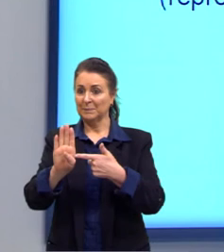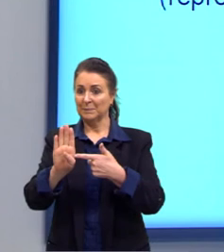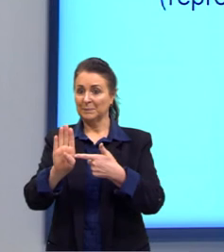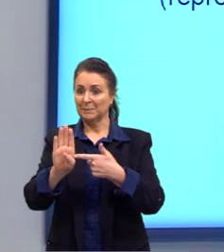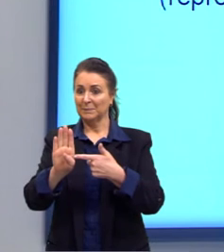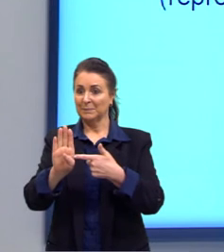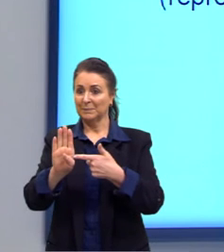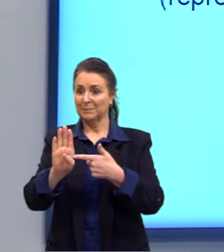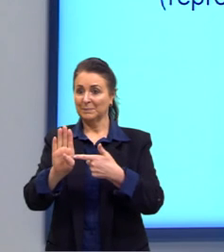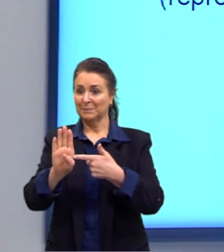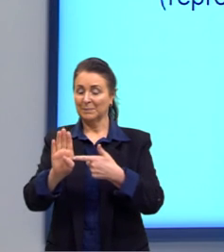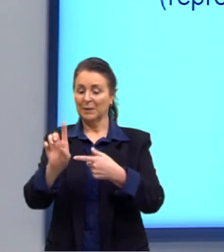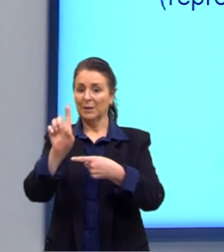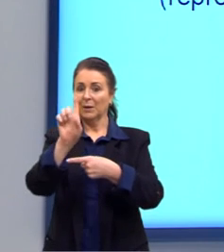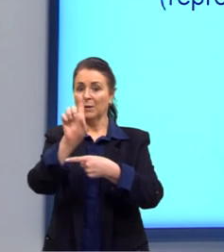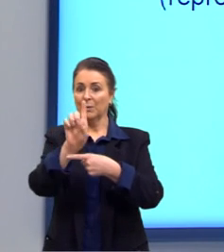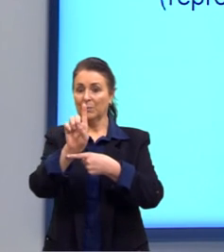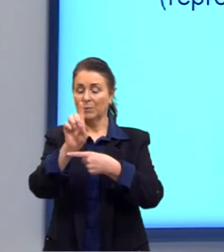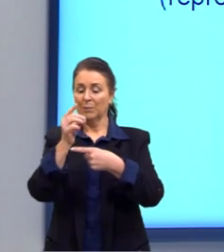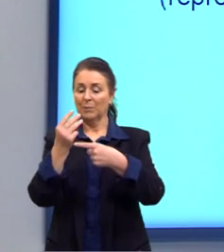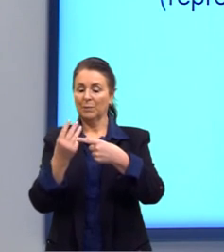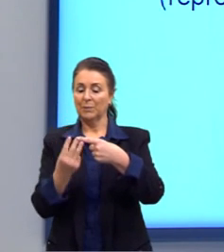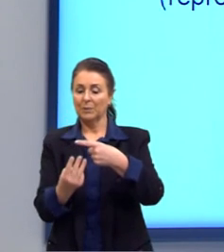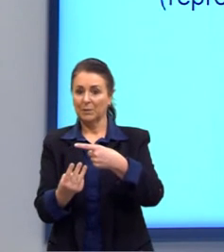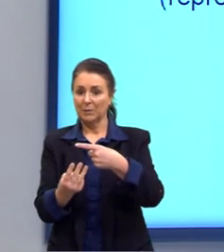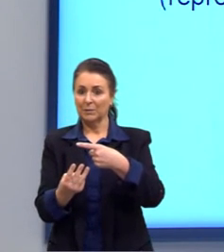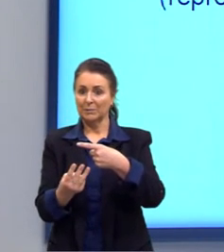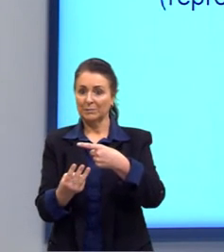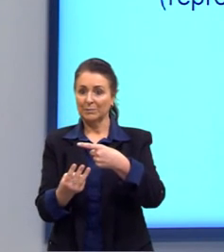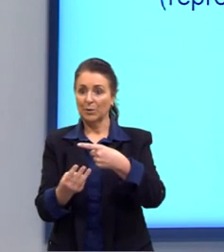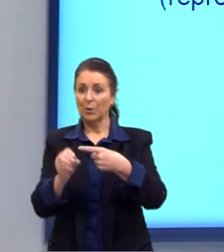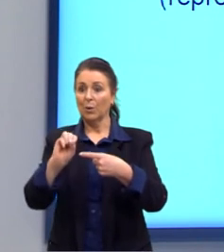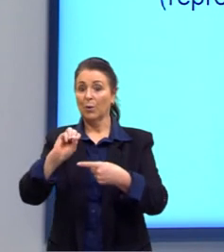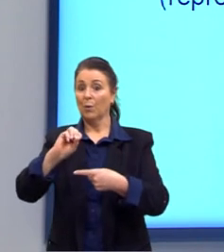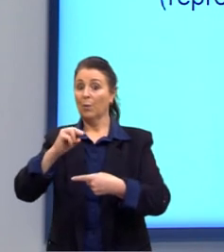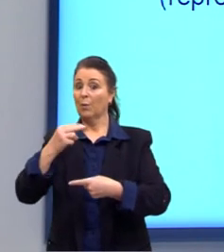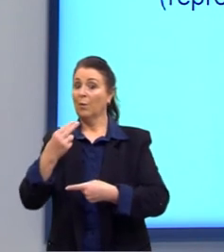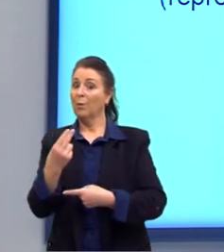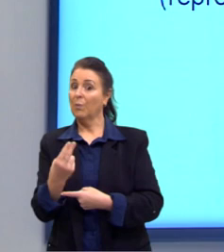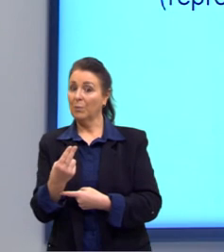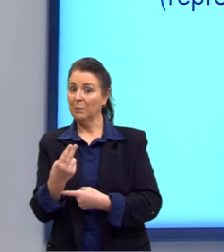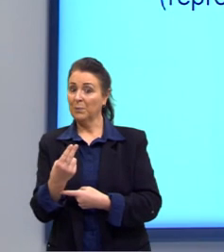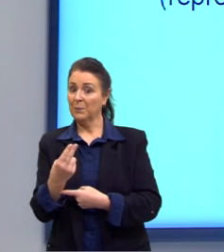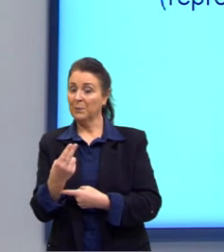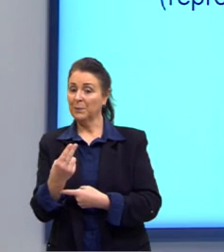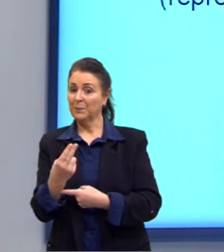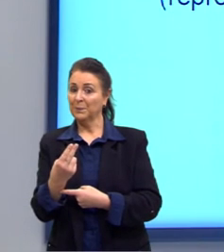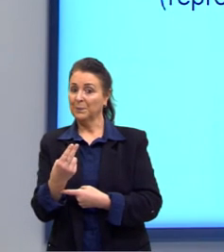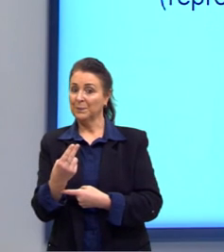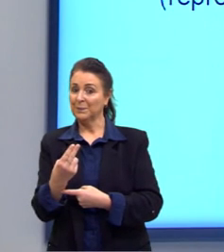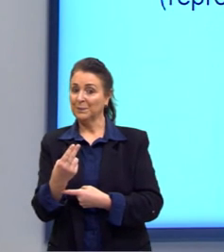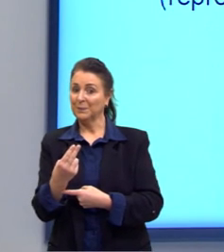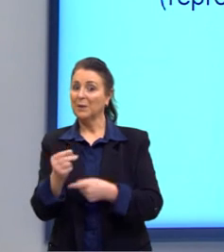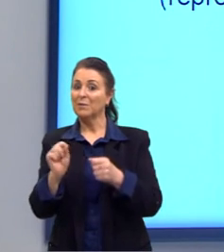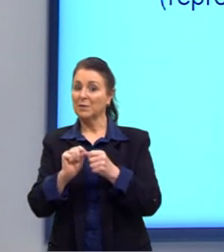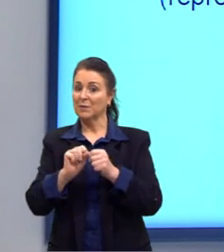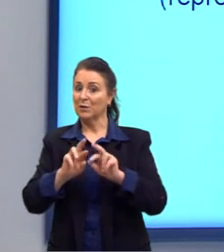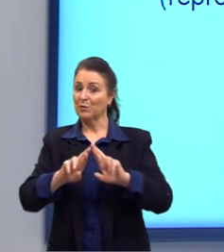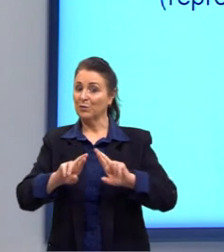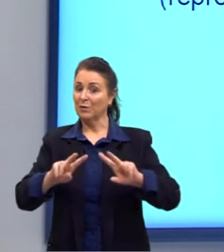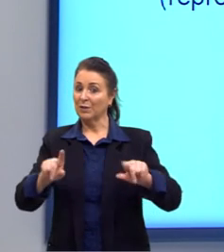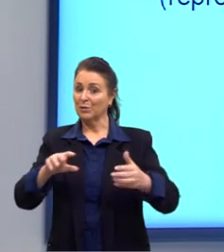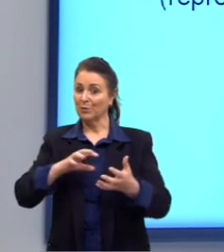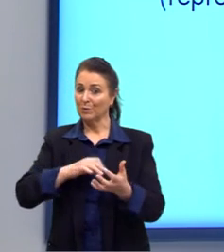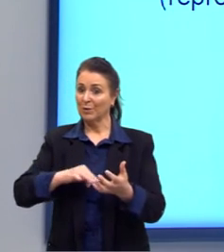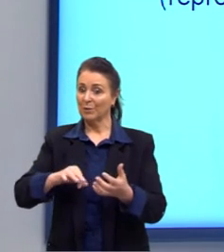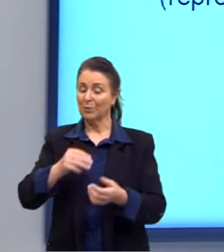bonitinho lá um terço Também quem gosta de fazer outro tipo de cálculo